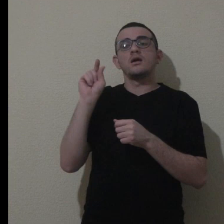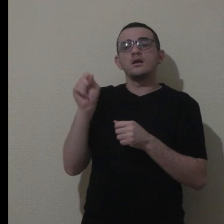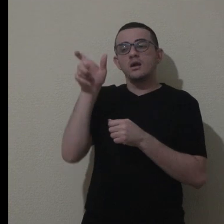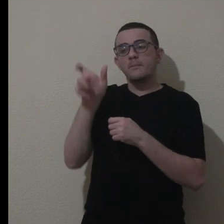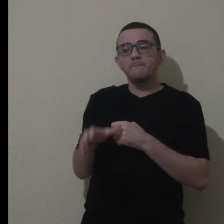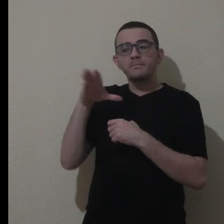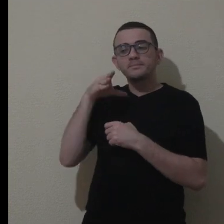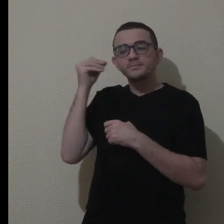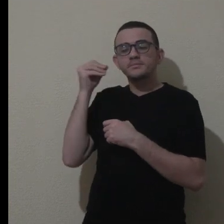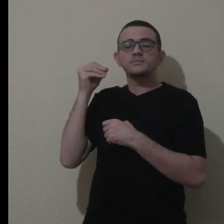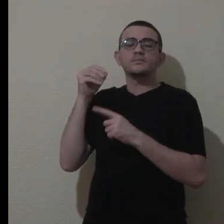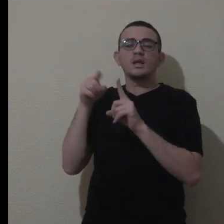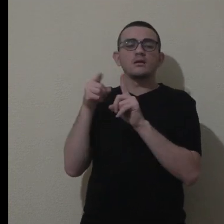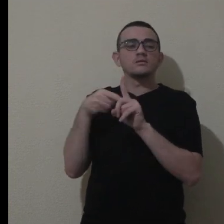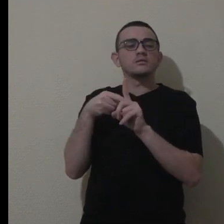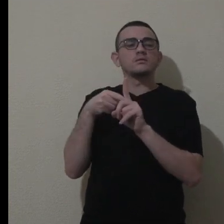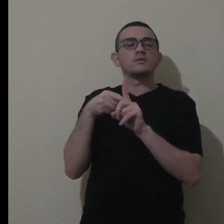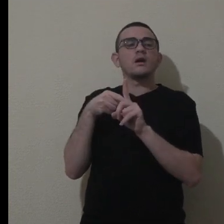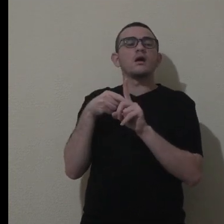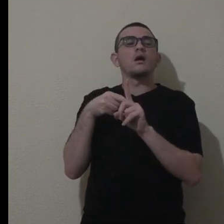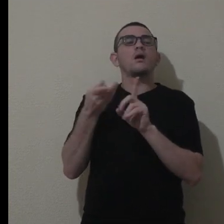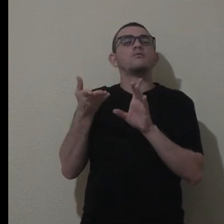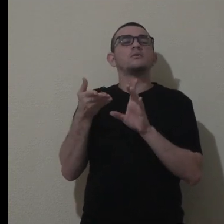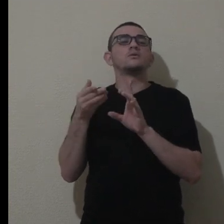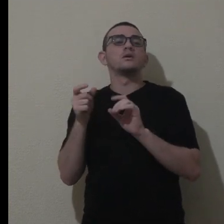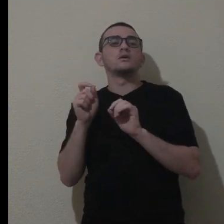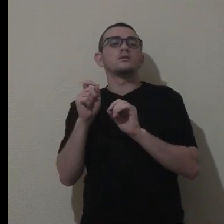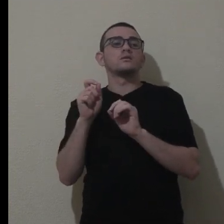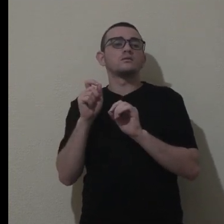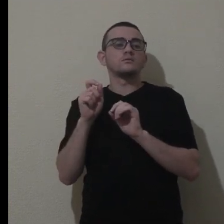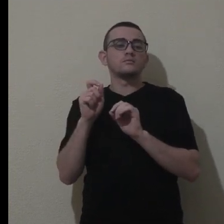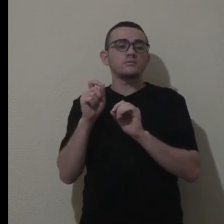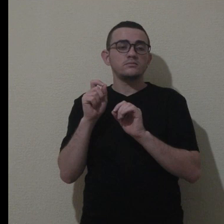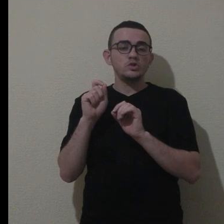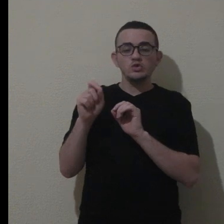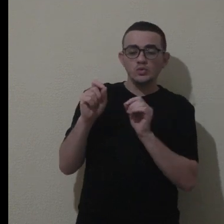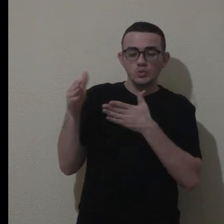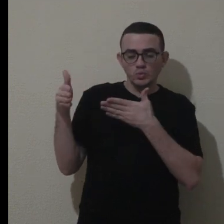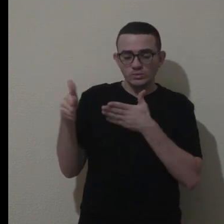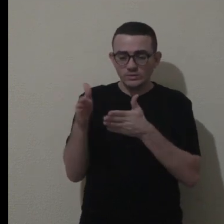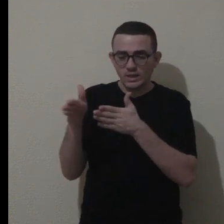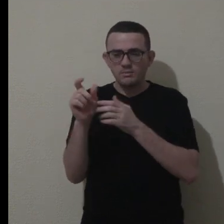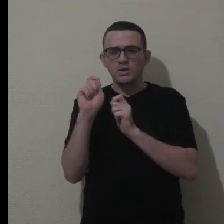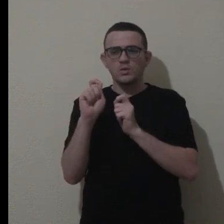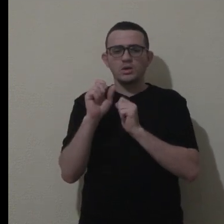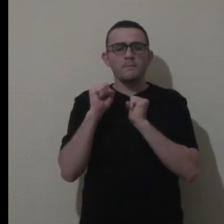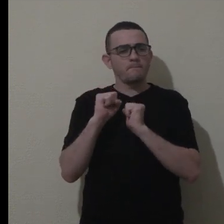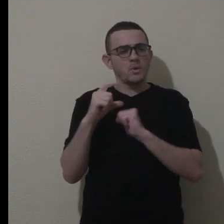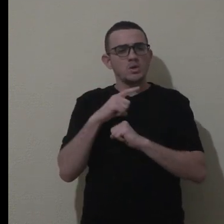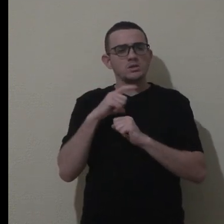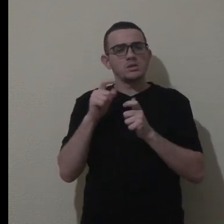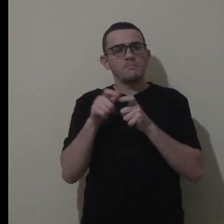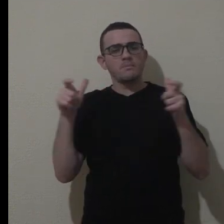essas adolescentes, né, que tiveram filhos, numa trilha, digamos, que